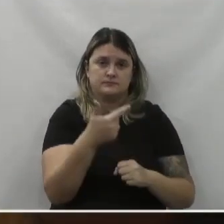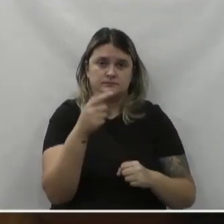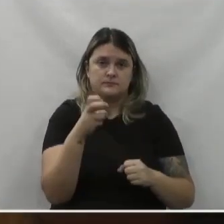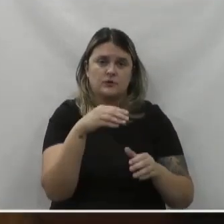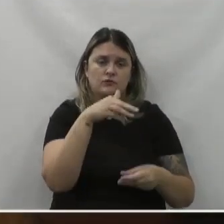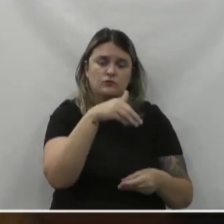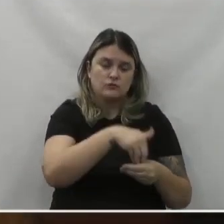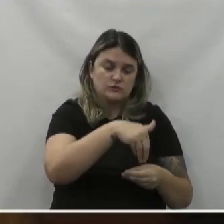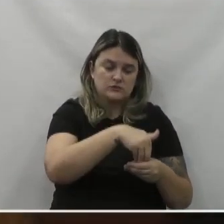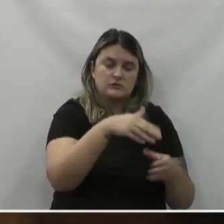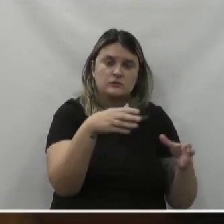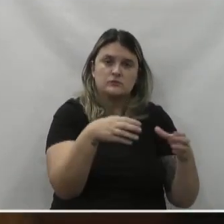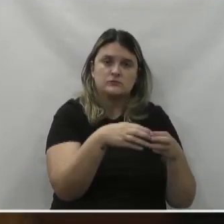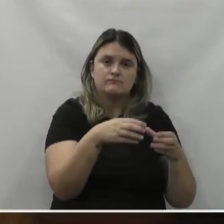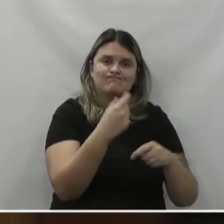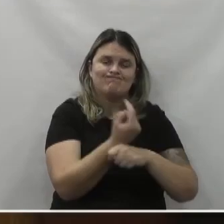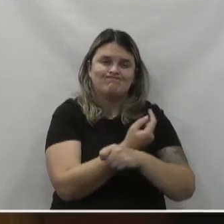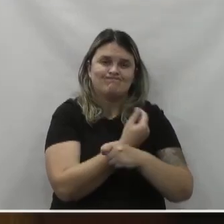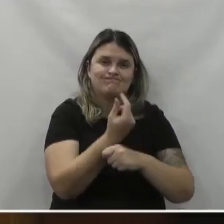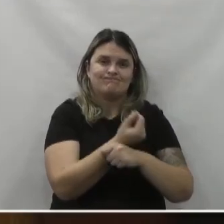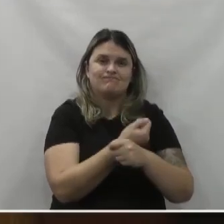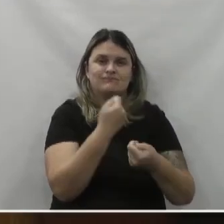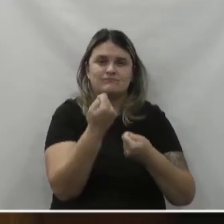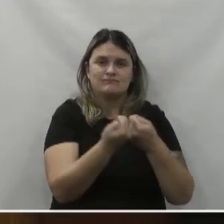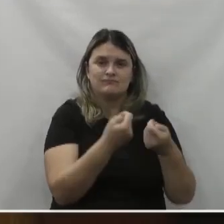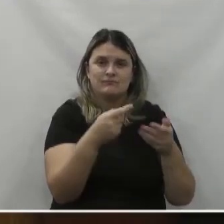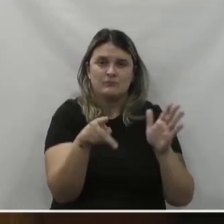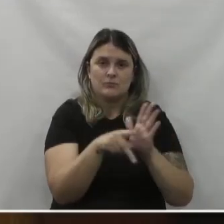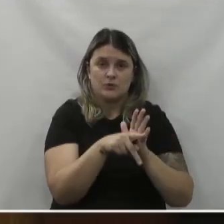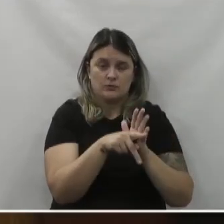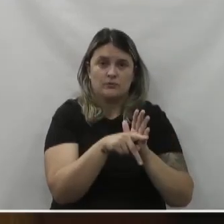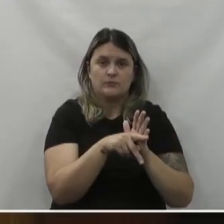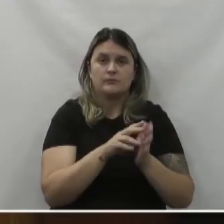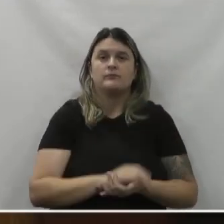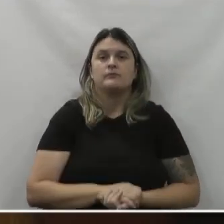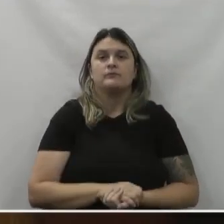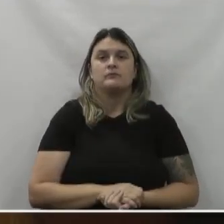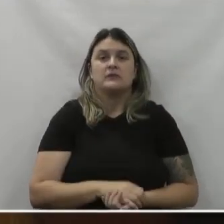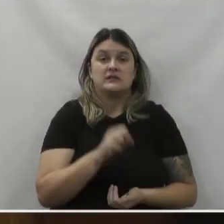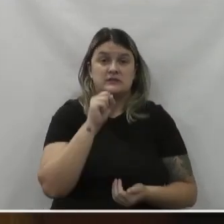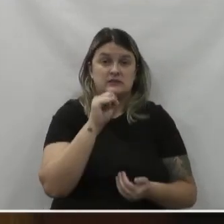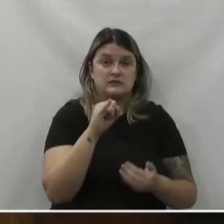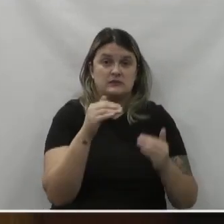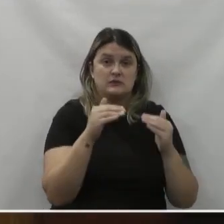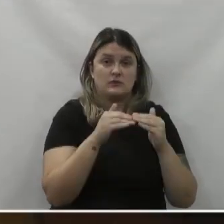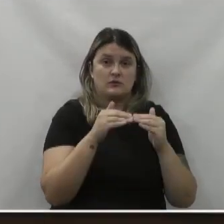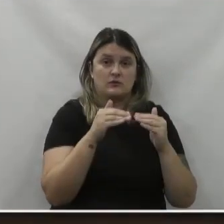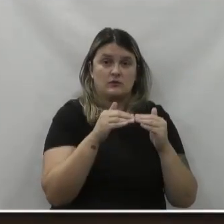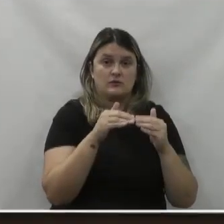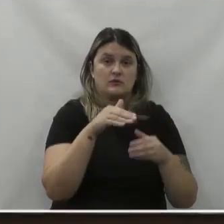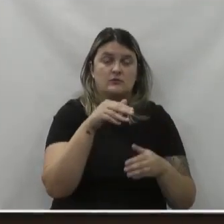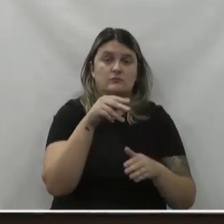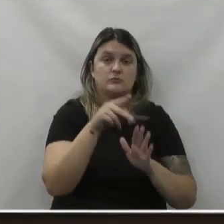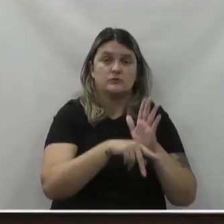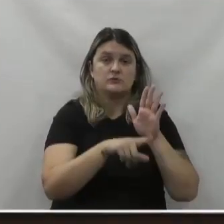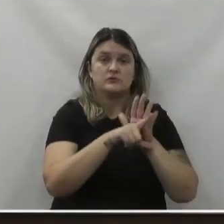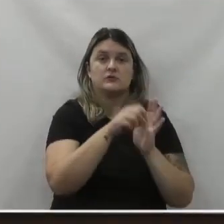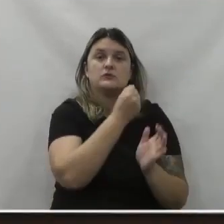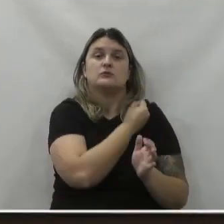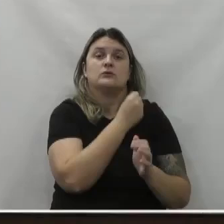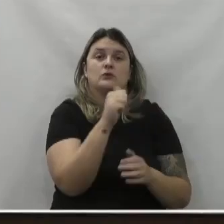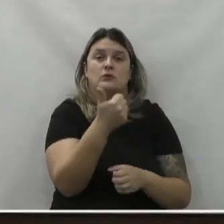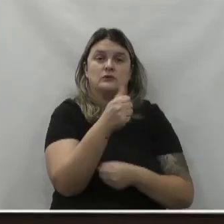parecer fundamentado da Comissão de Finanças, Orçamento e Patrimônio. Favorável ao projeto de lei ordinária número